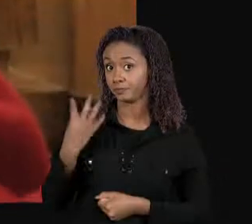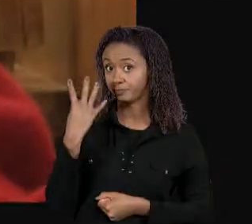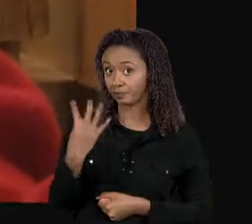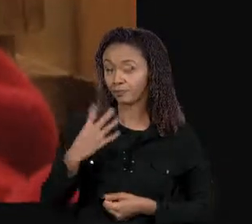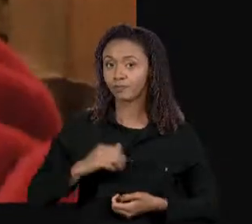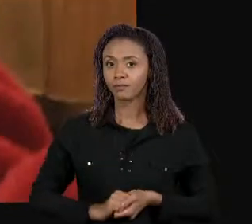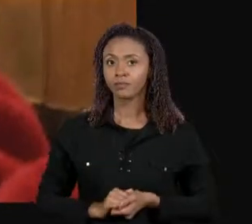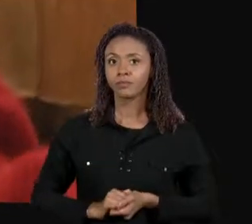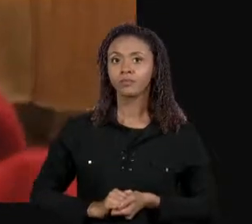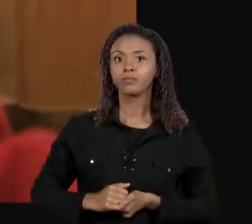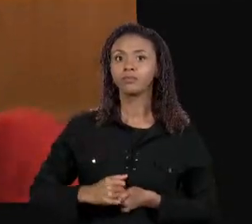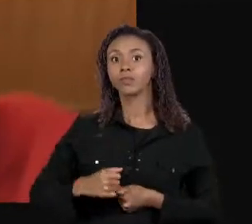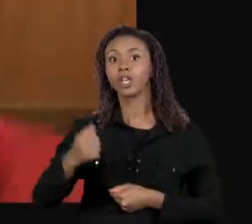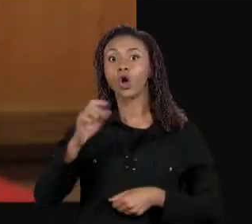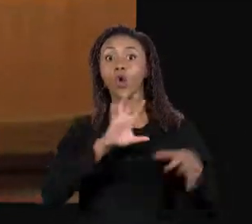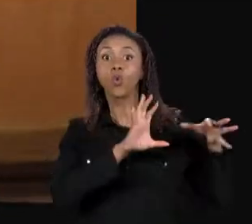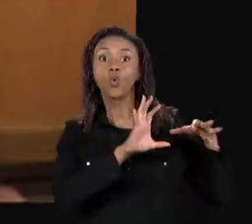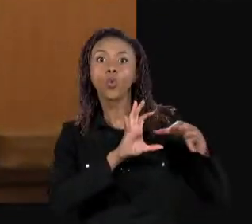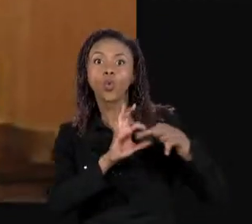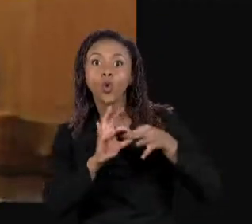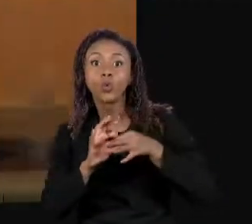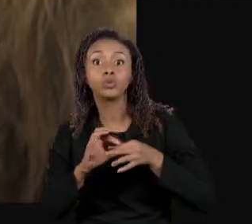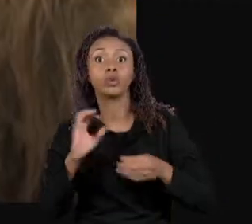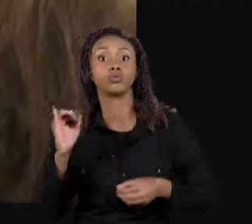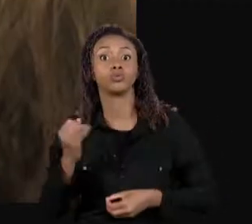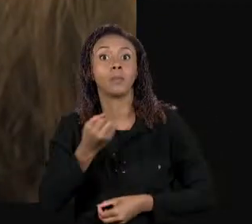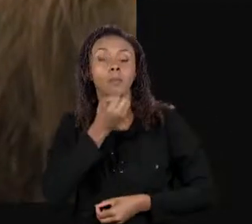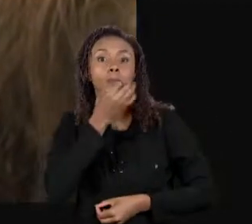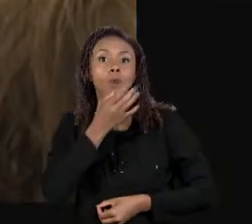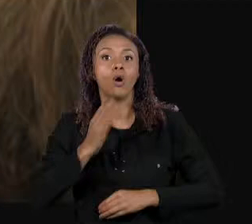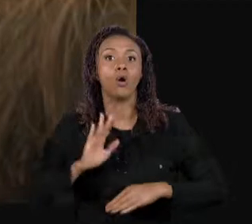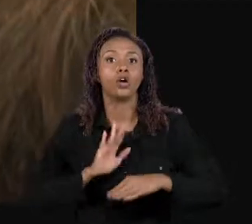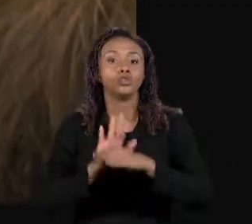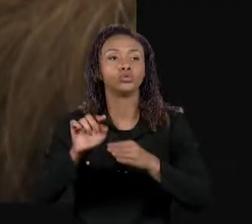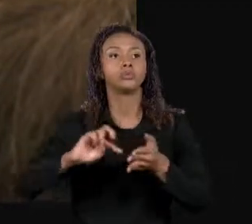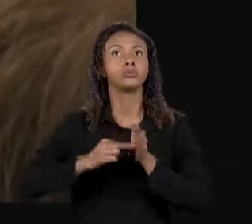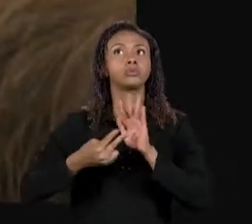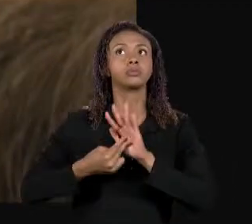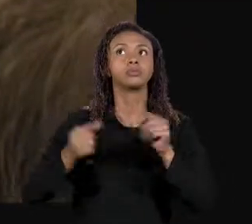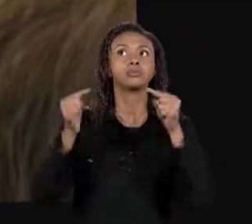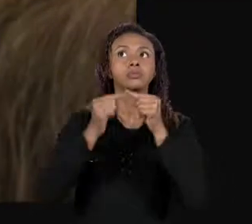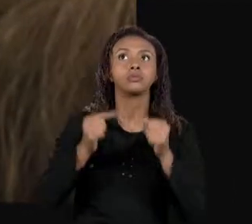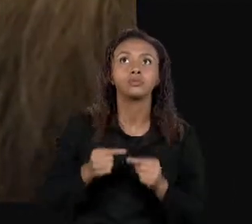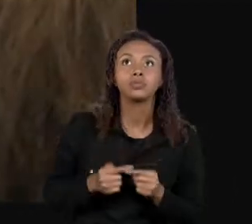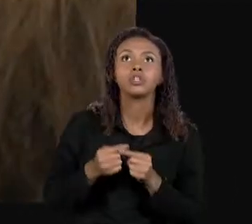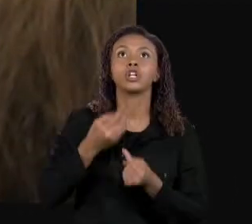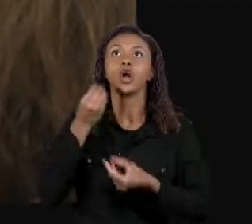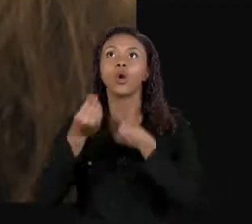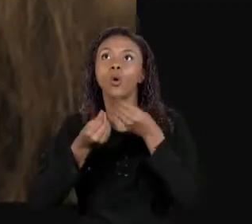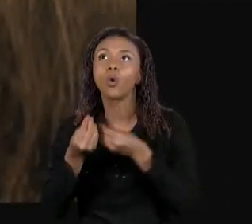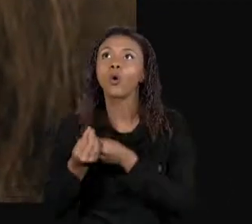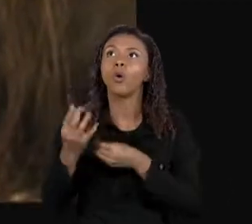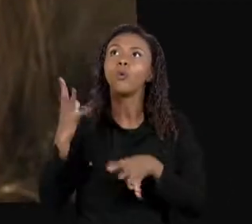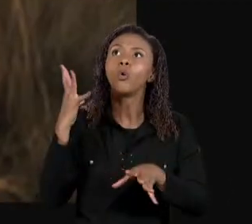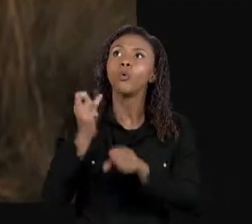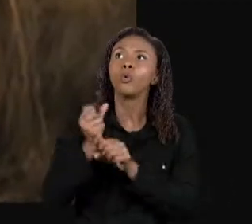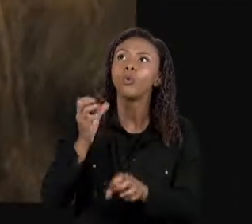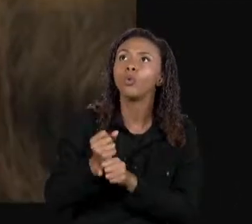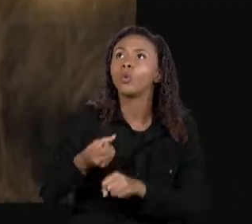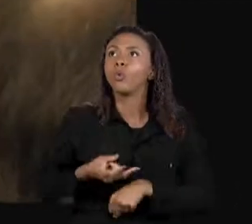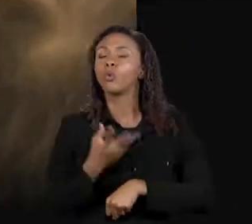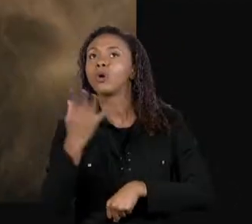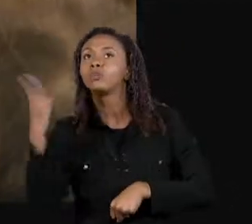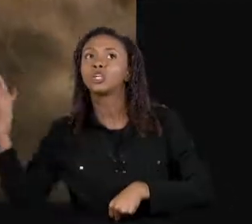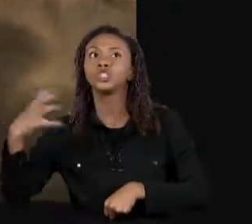em contextos significativos para as crianças, relações quantitativas, medidas, formas e